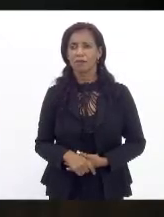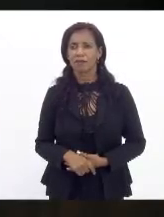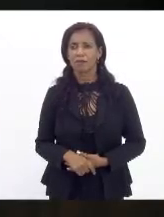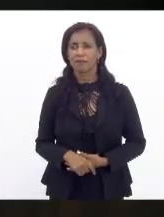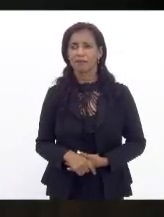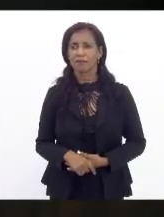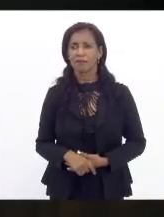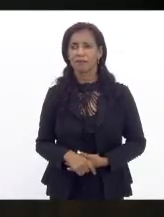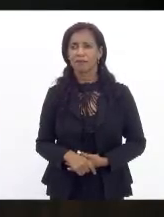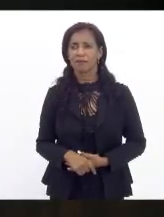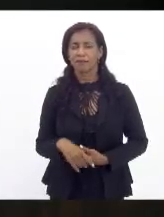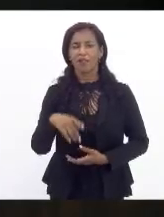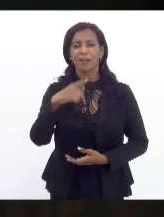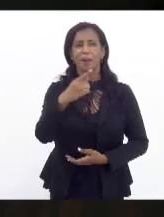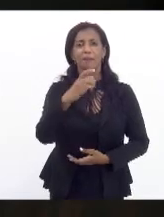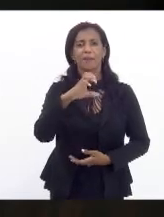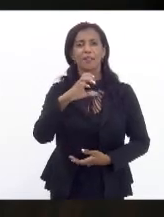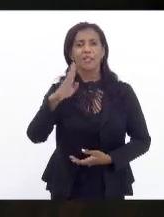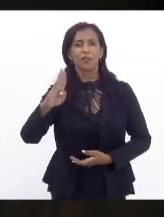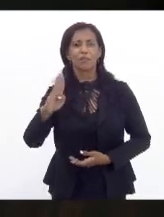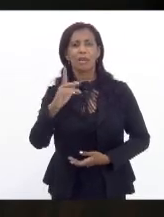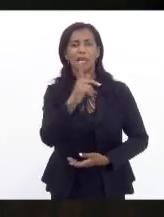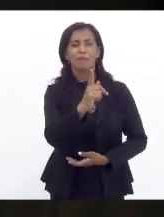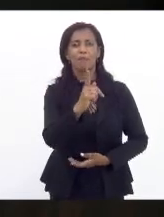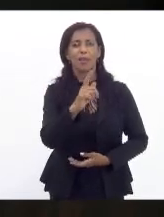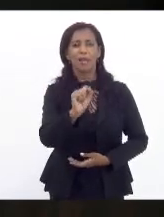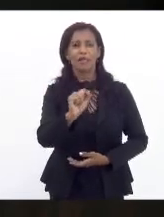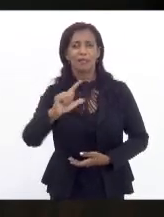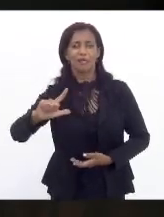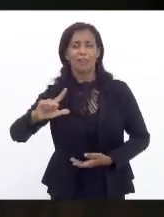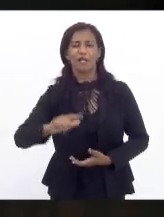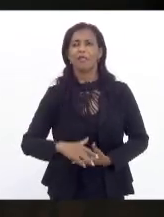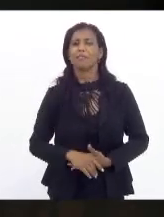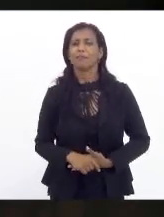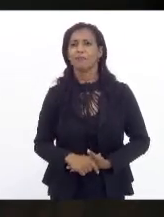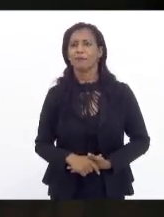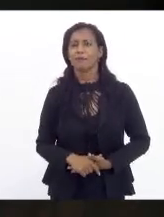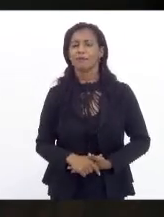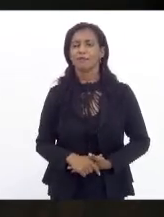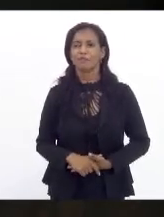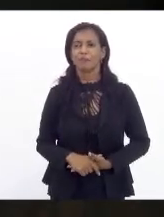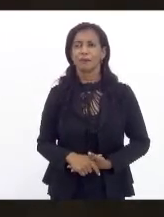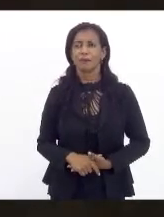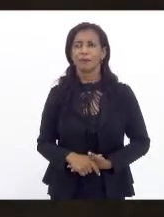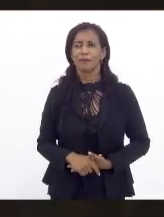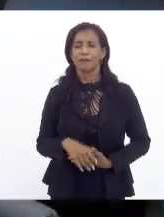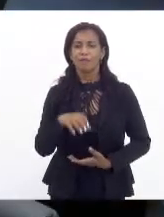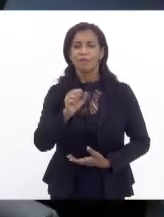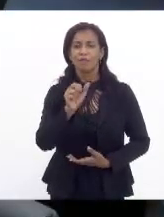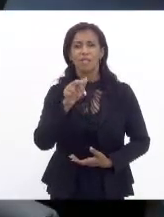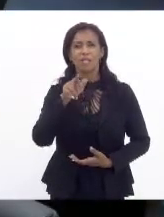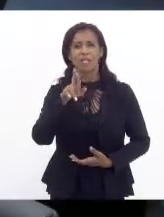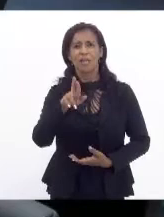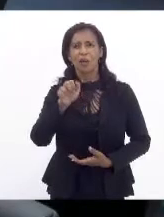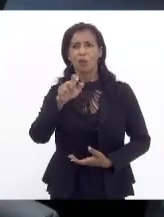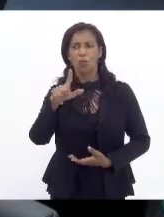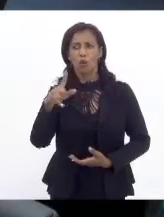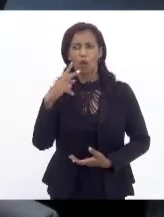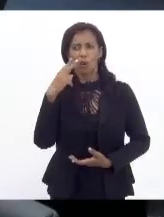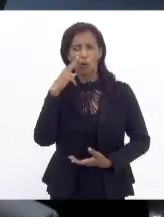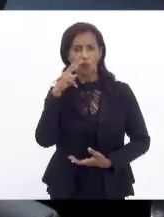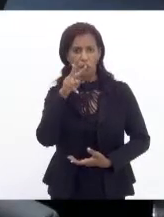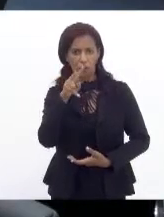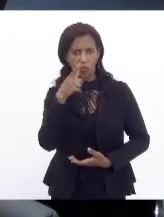PCdoB e PSL. Para discutir. Deputado Samuel Malafaia. Senhor presidente. O senhor observou